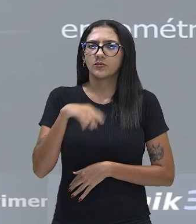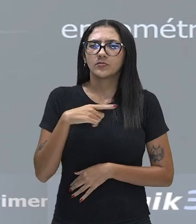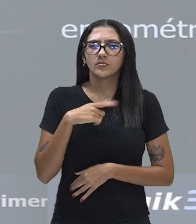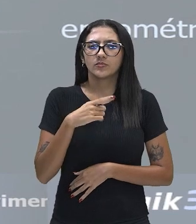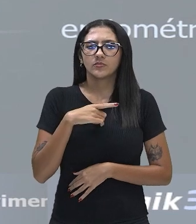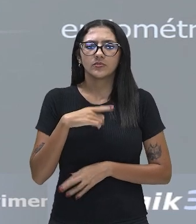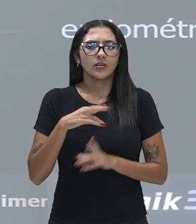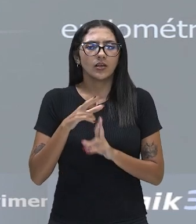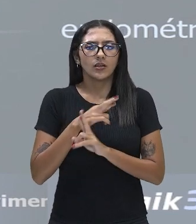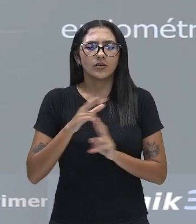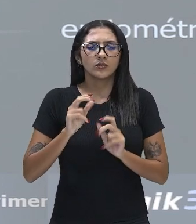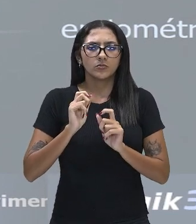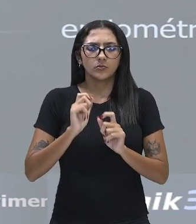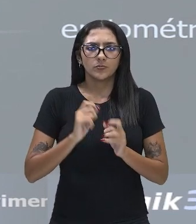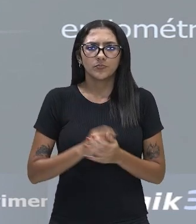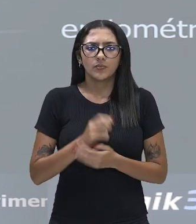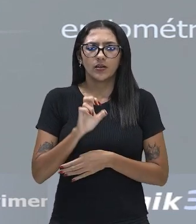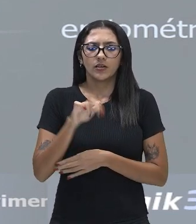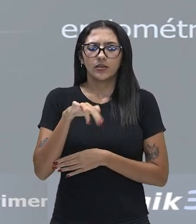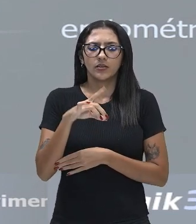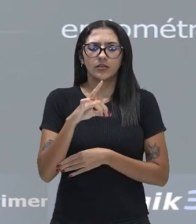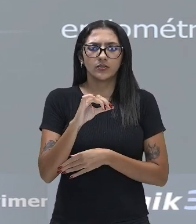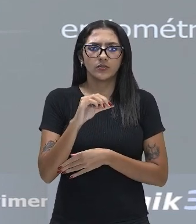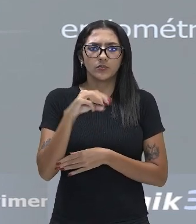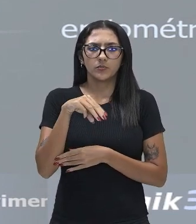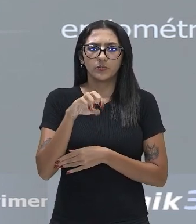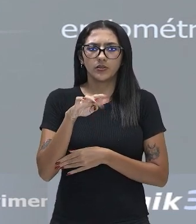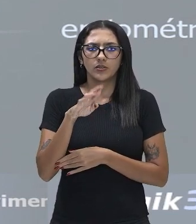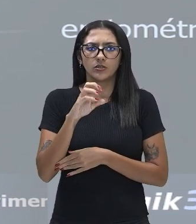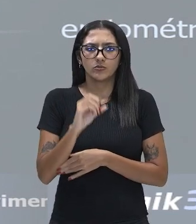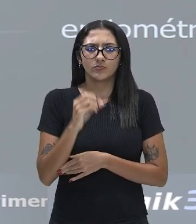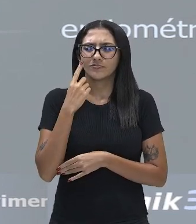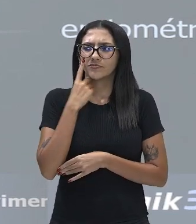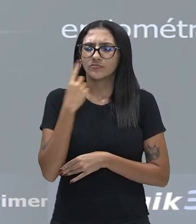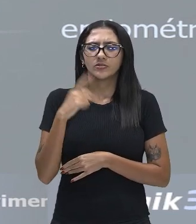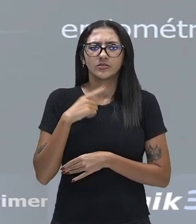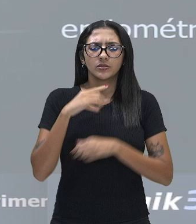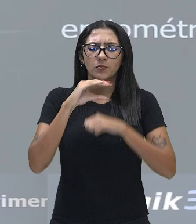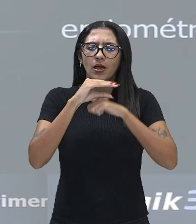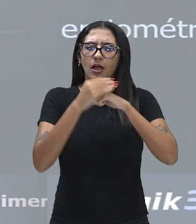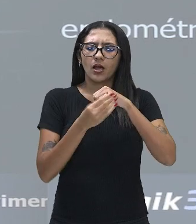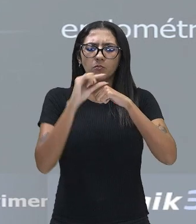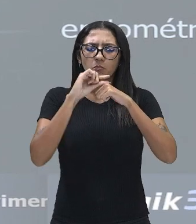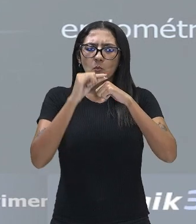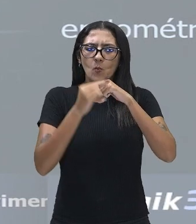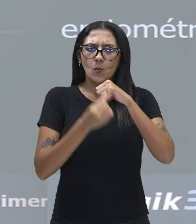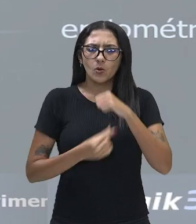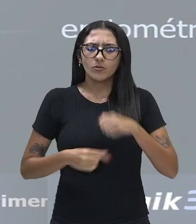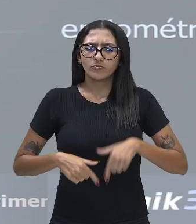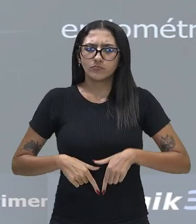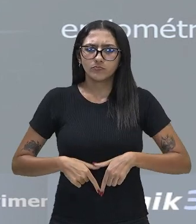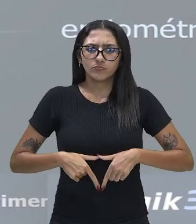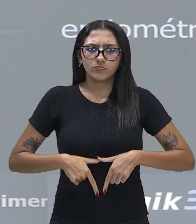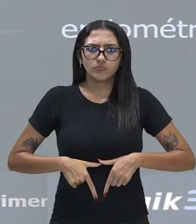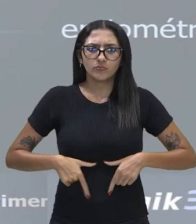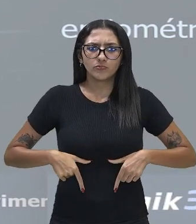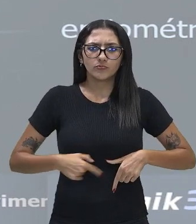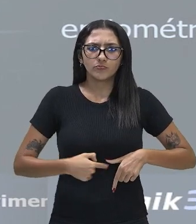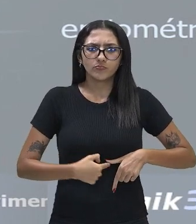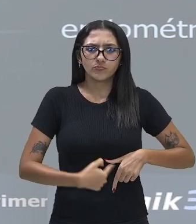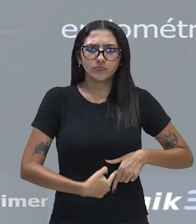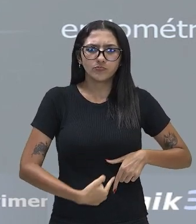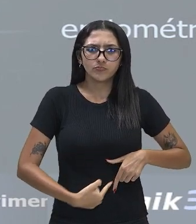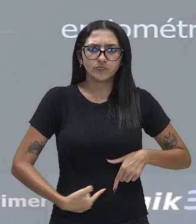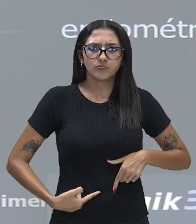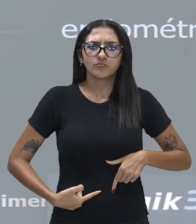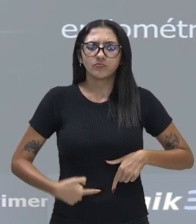relacionada com o endométrio. Vocês estão vendo essa camada vermelha no centro dessa imagem?